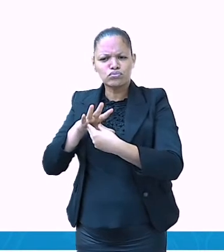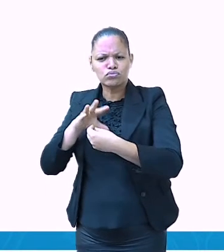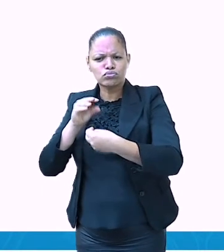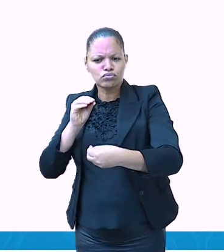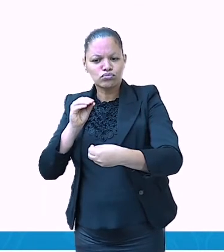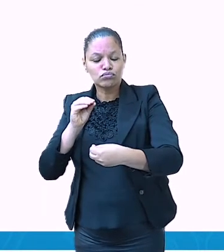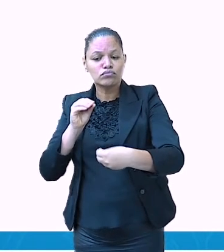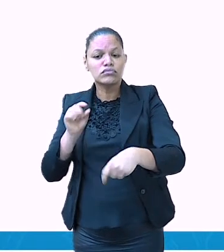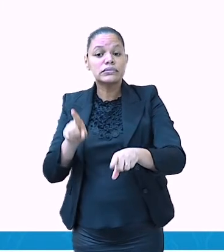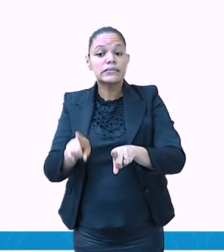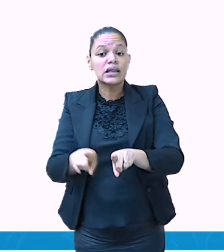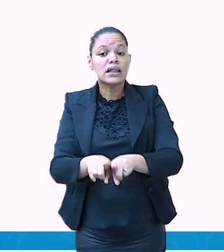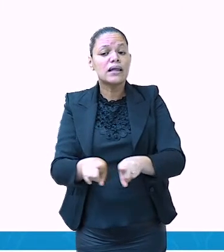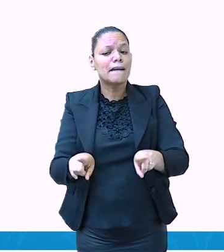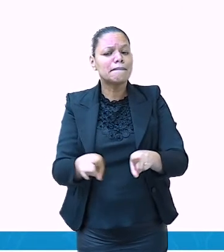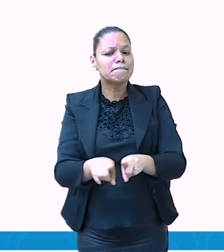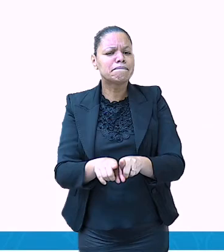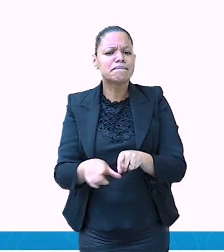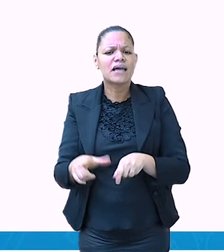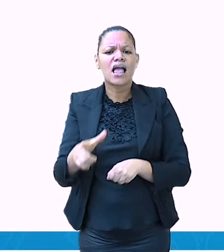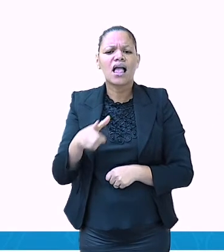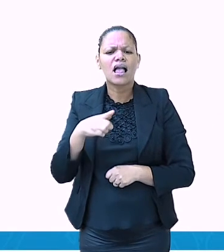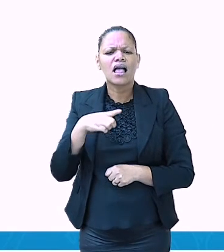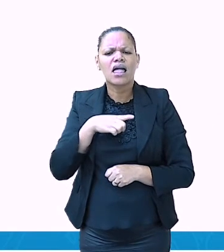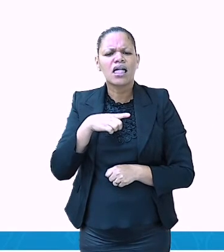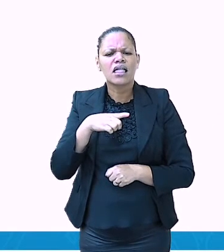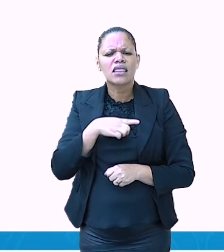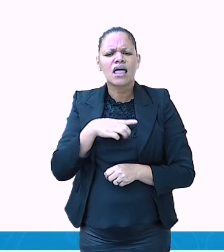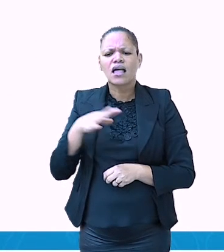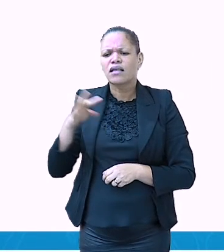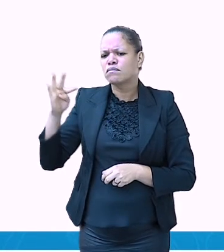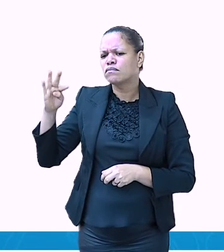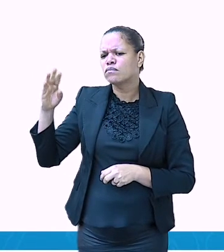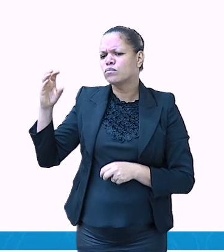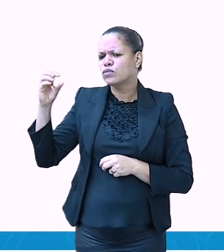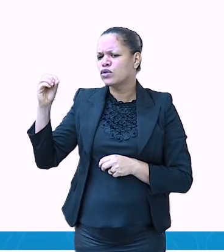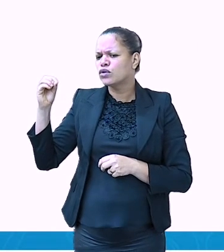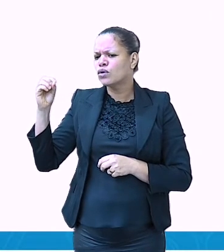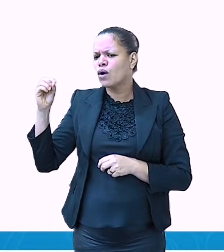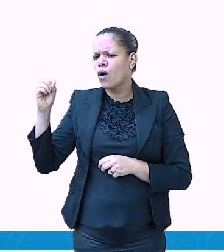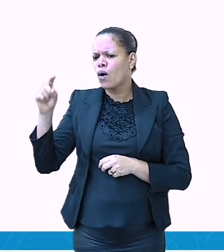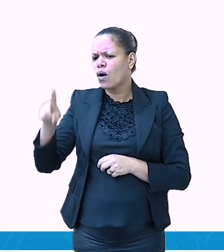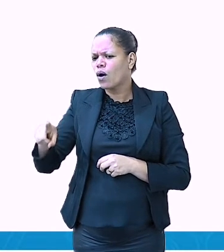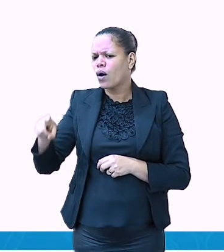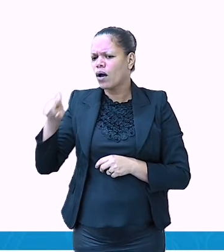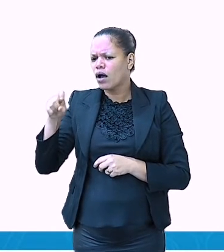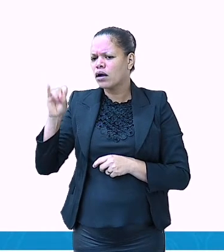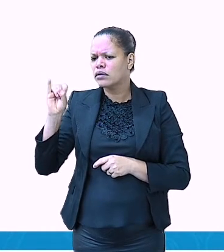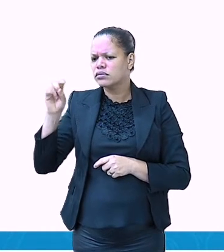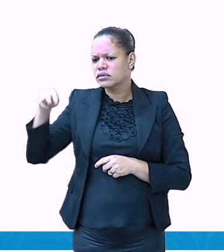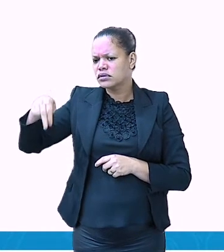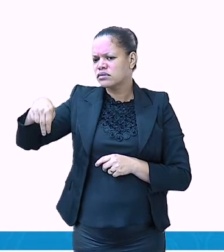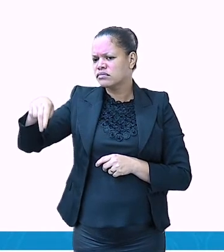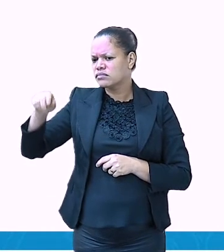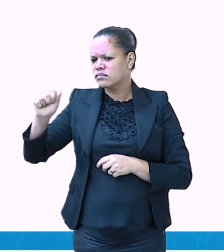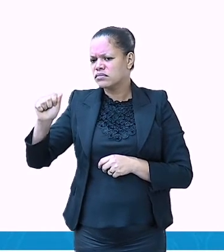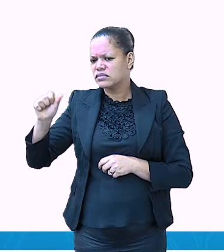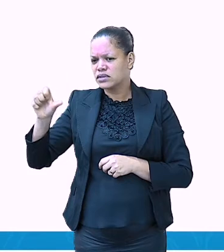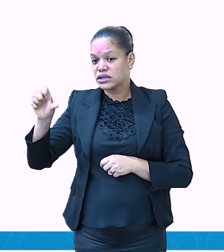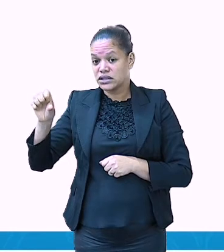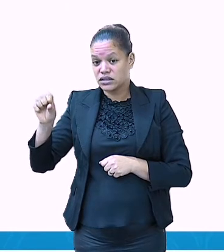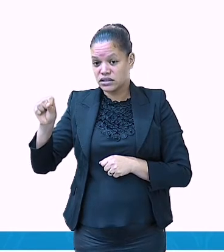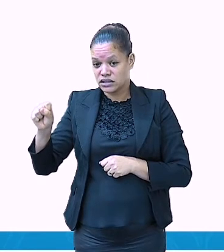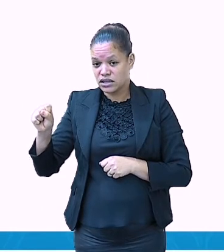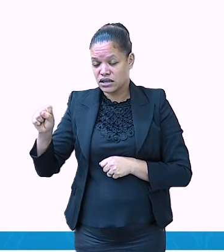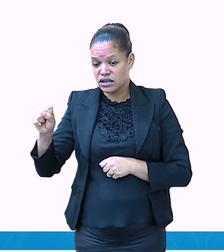do sapo, que é só se apertar, a perereca não. Ela possui toxina ali na parte exterior mesmo